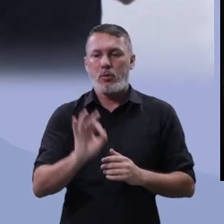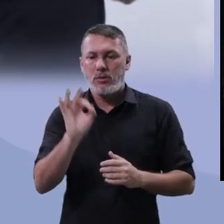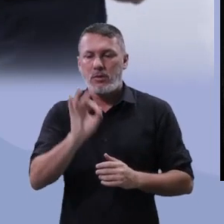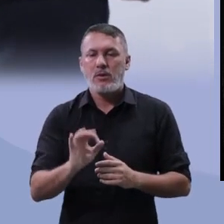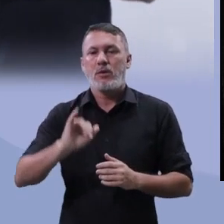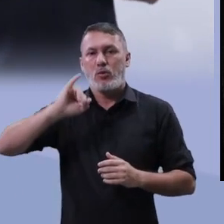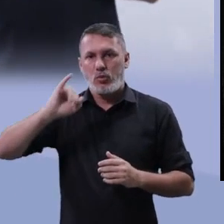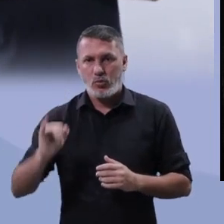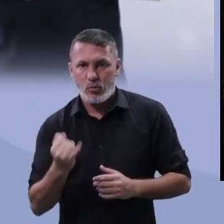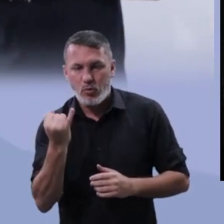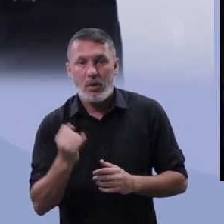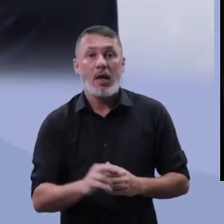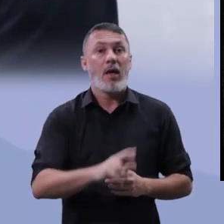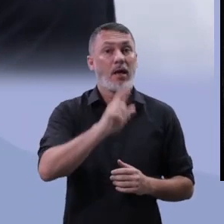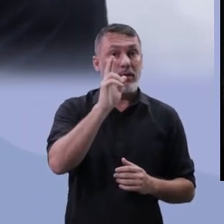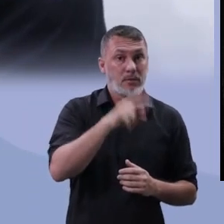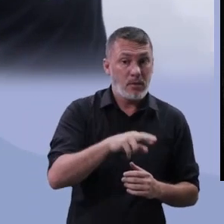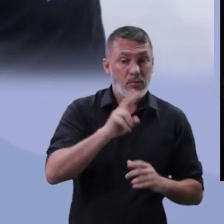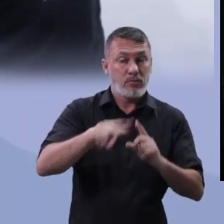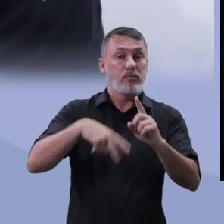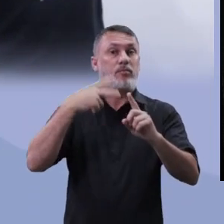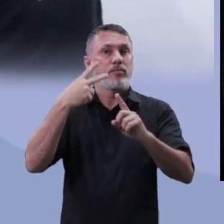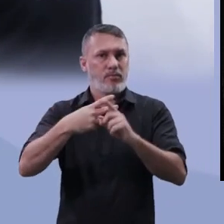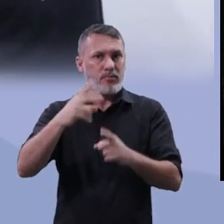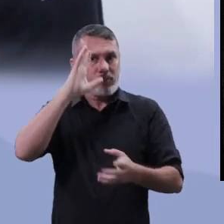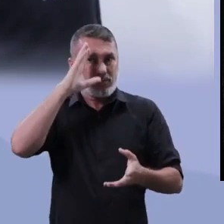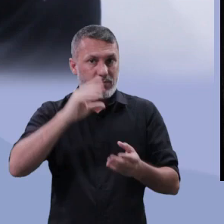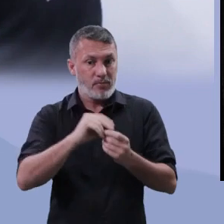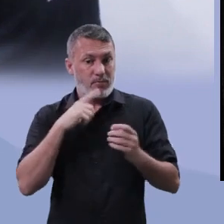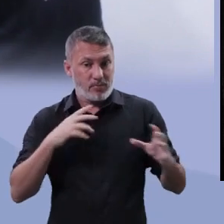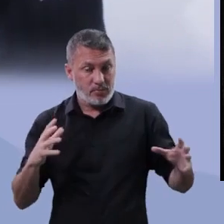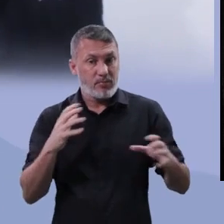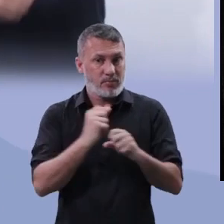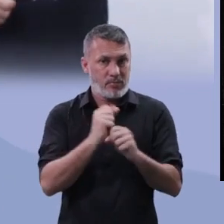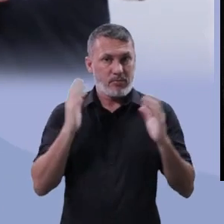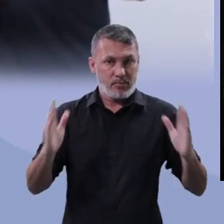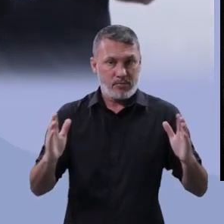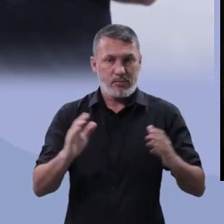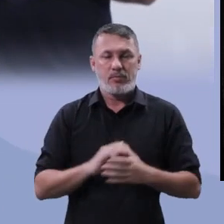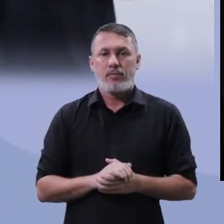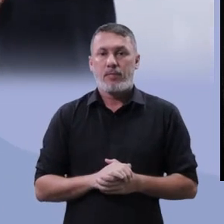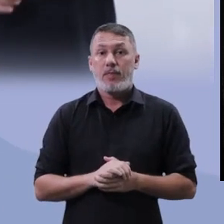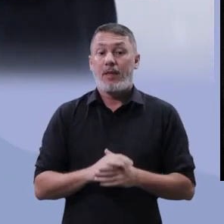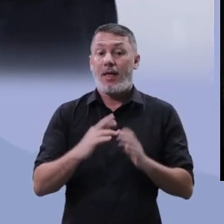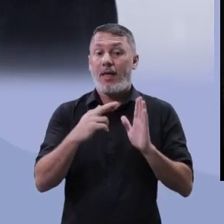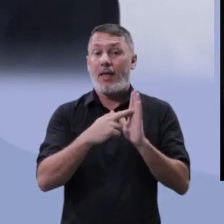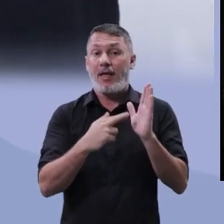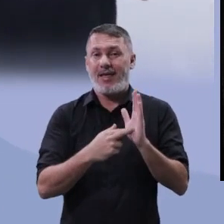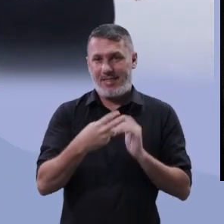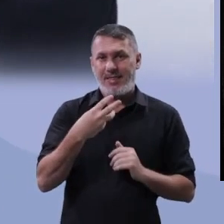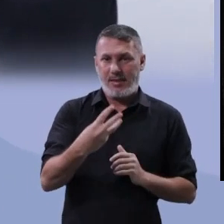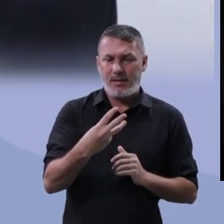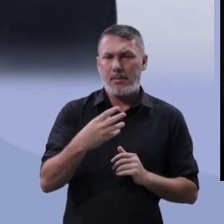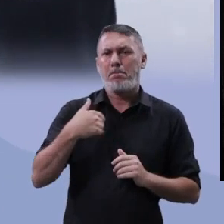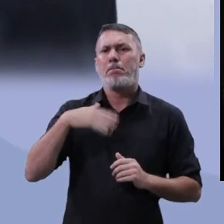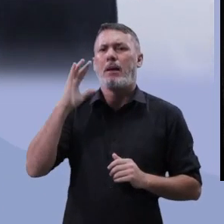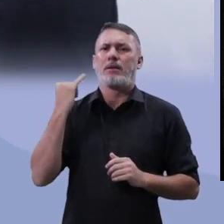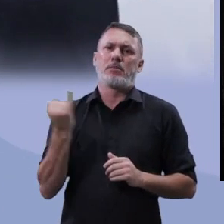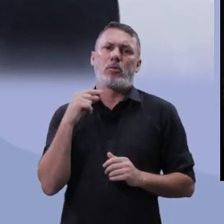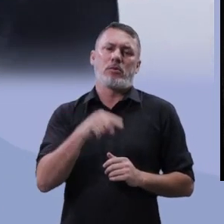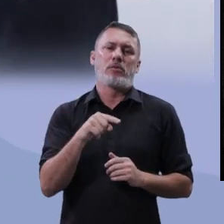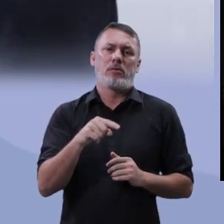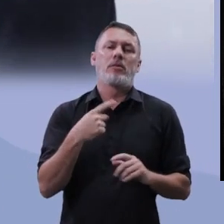porcentagem e juros. Pegou a visão? Razão, proporção, regra de 3, porcentagem e juros. Sendo que a regra de 3 é o